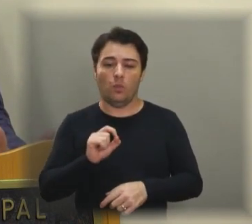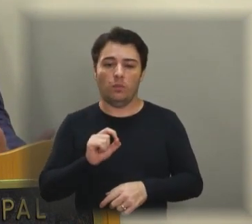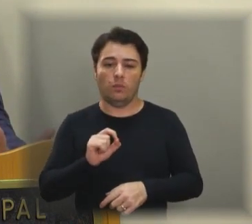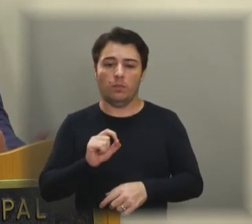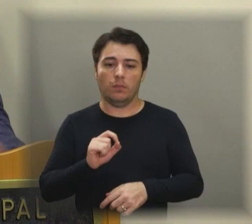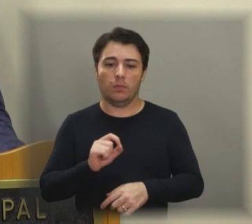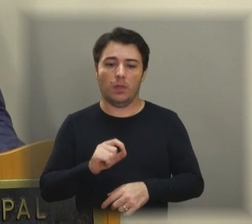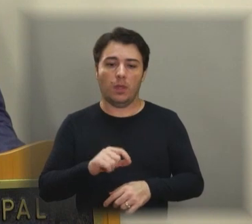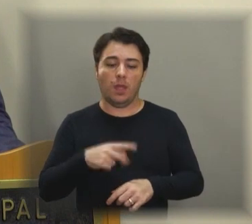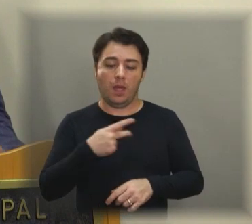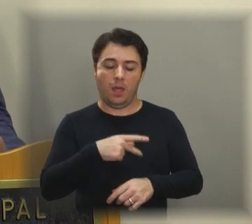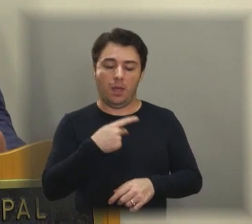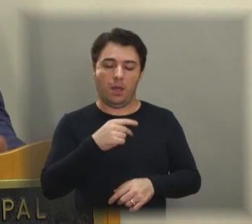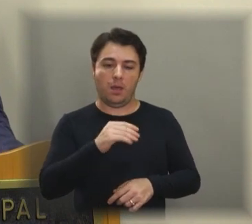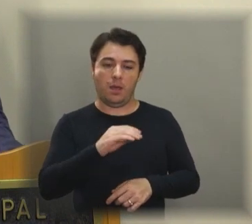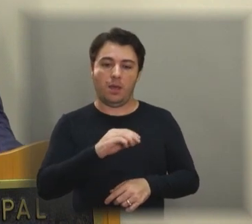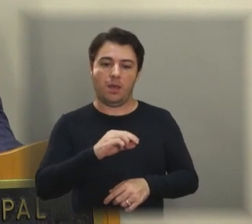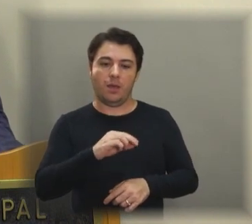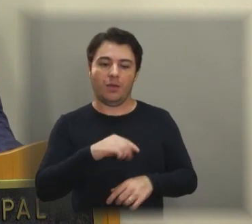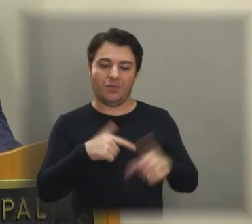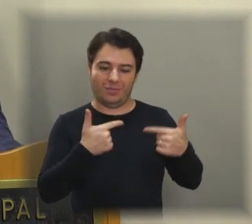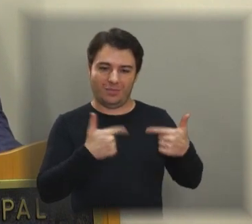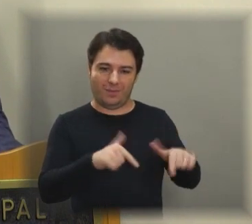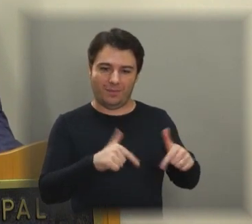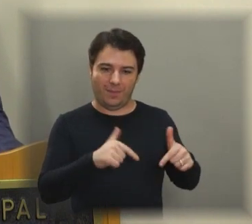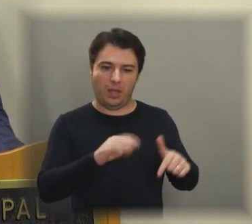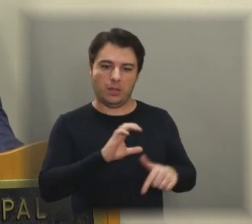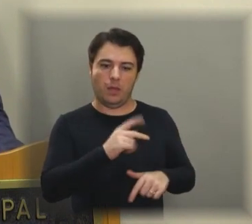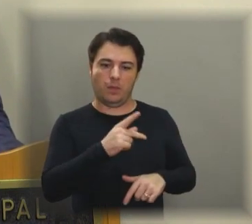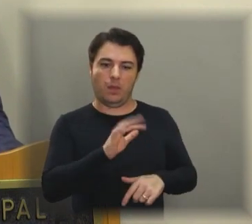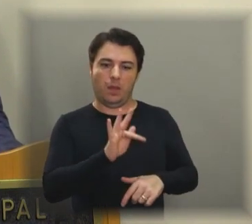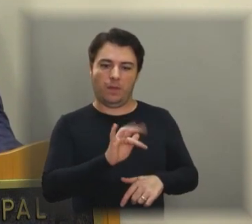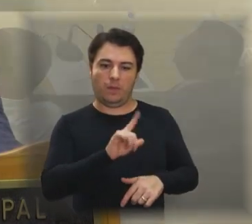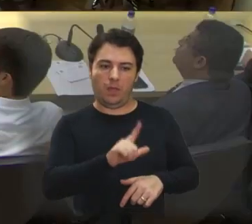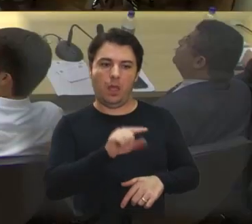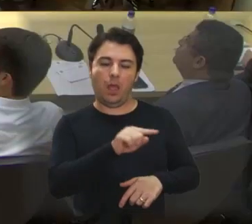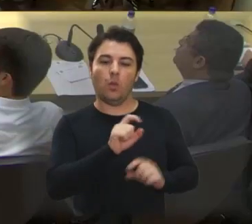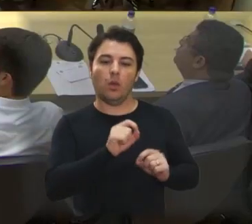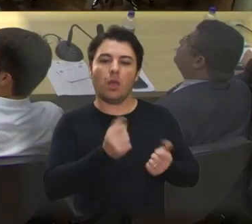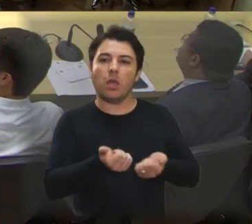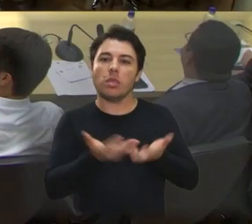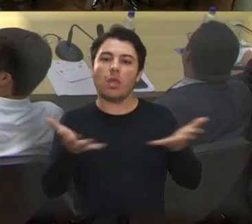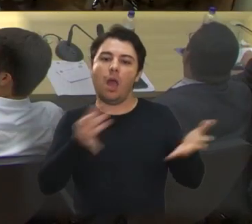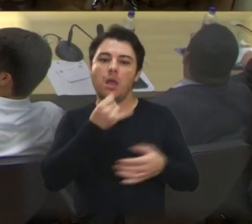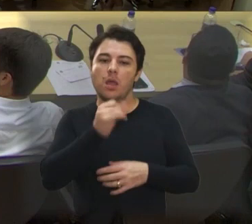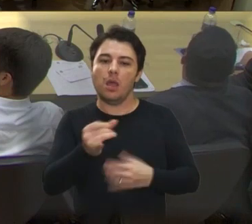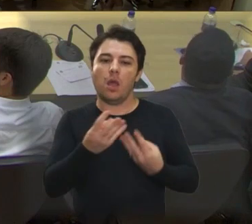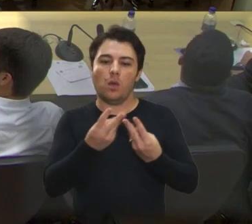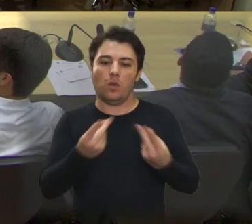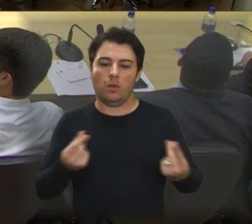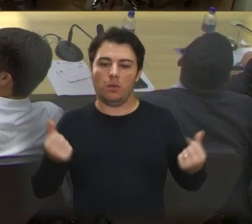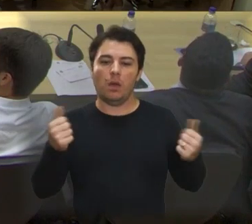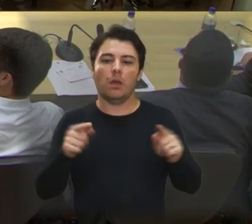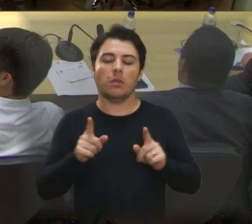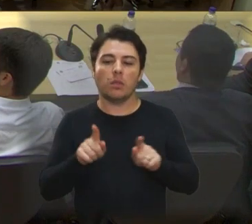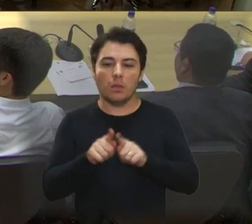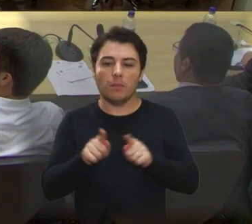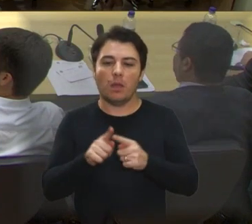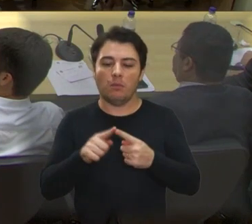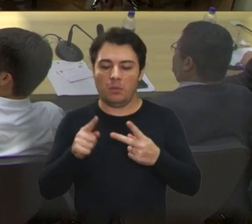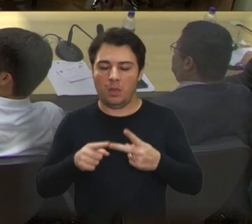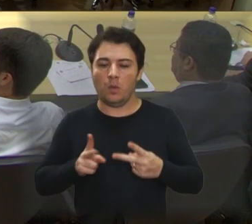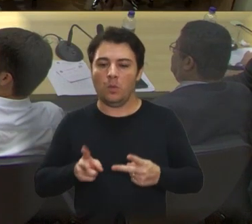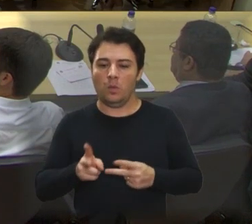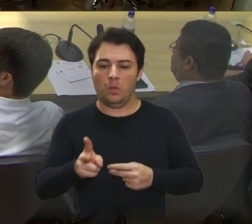não dentro da missão da CPFL uma das premissas que a gente tem lá é o fornecimento de energia com qualidade então qualidade e continuidade